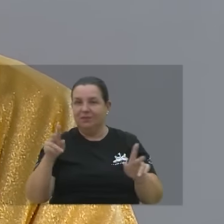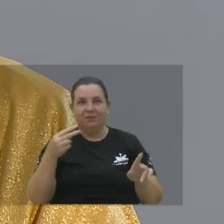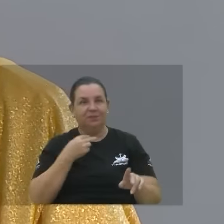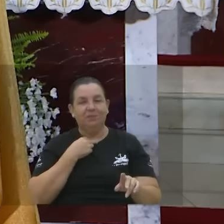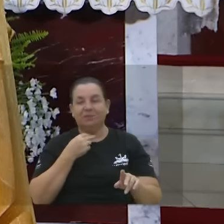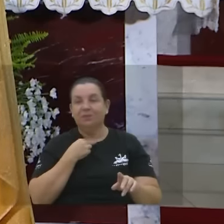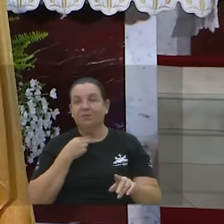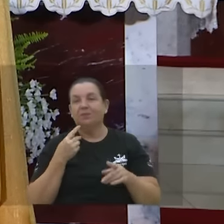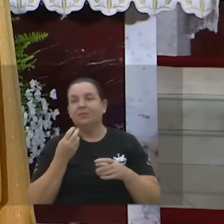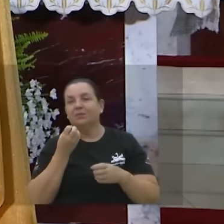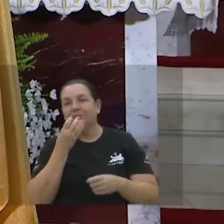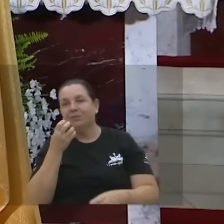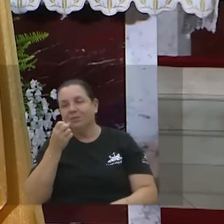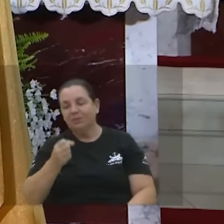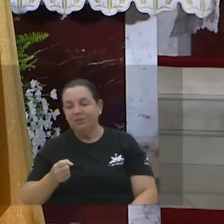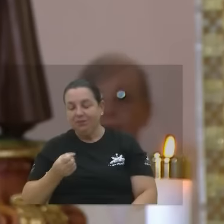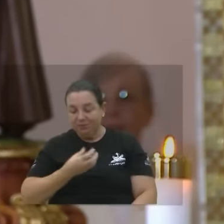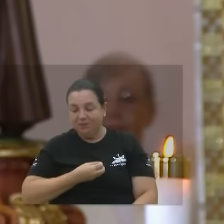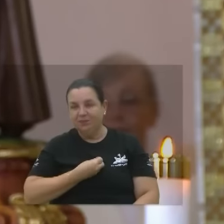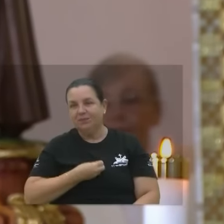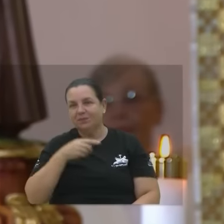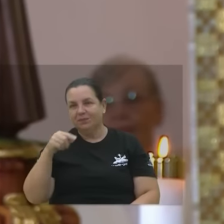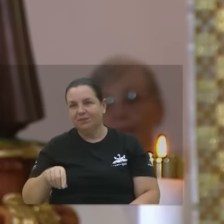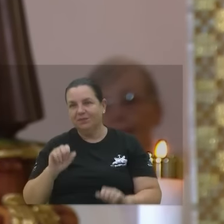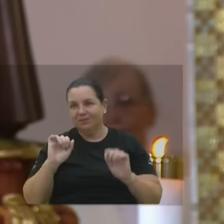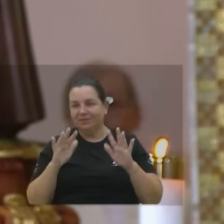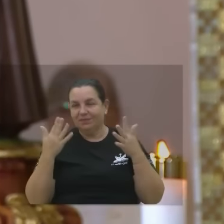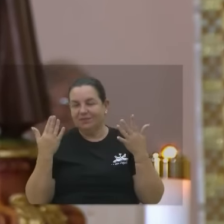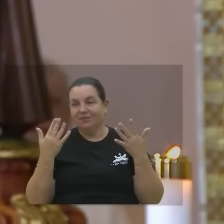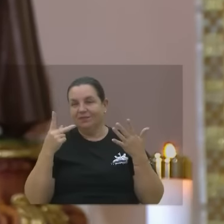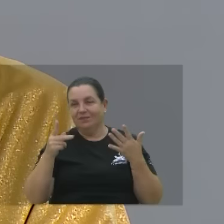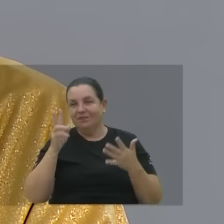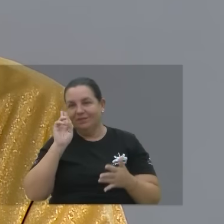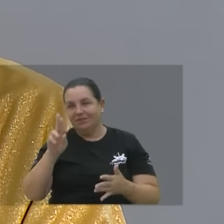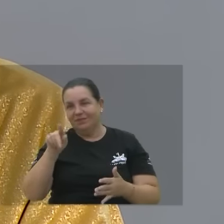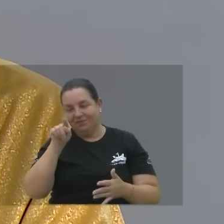E como é bom poder estar aqui para celebrar e ver o